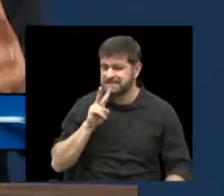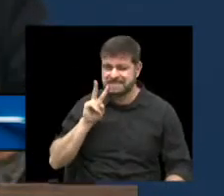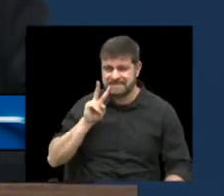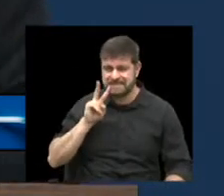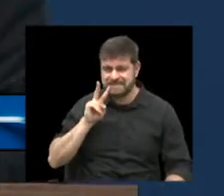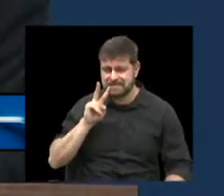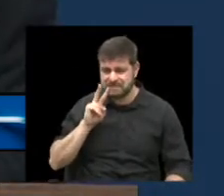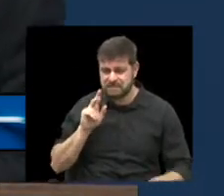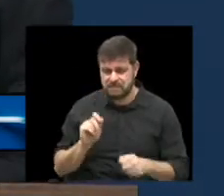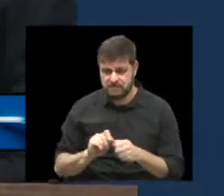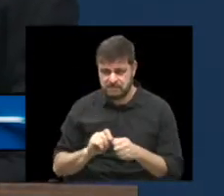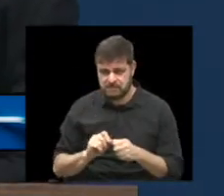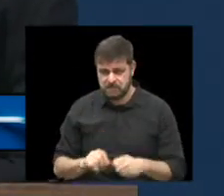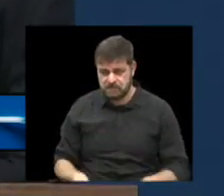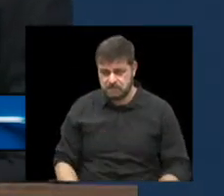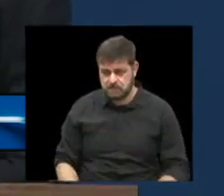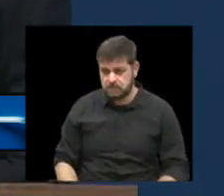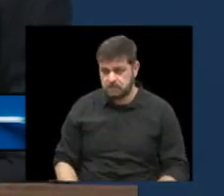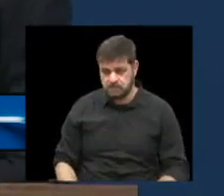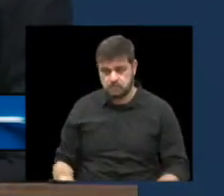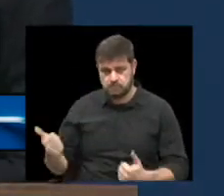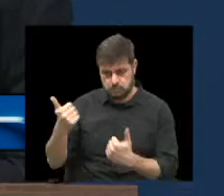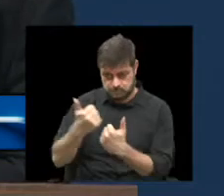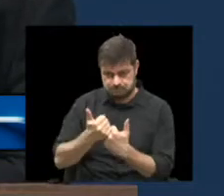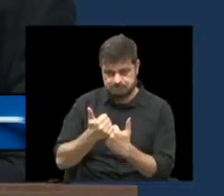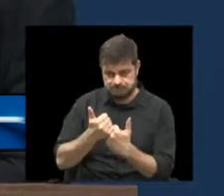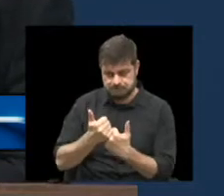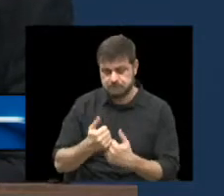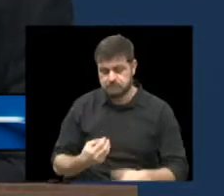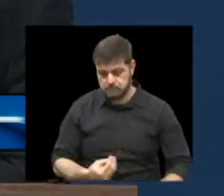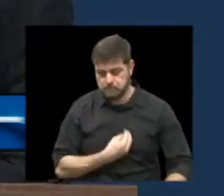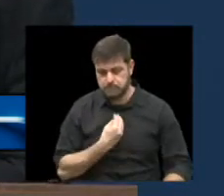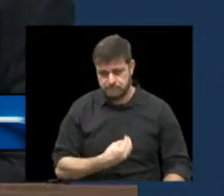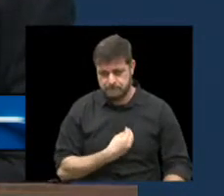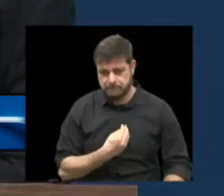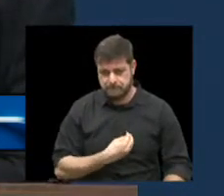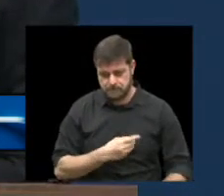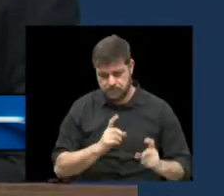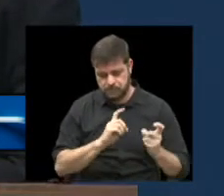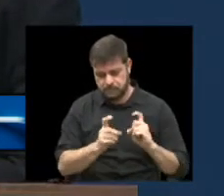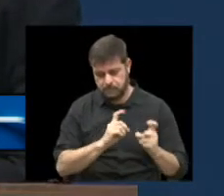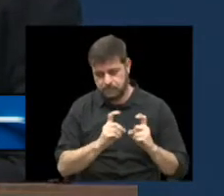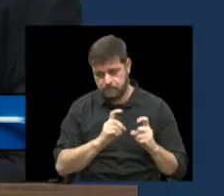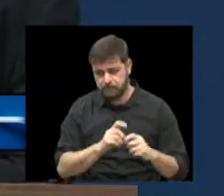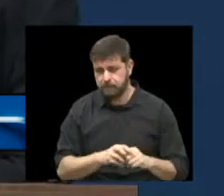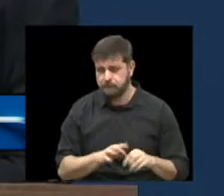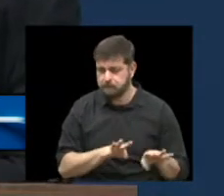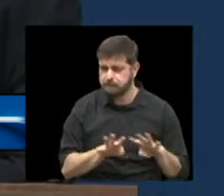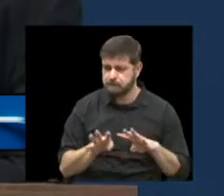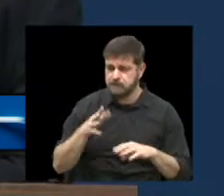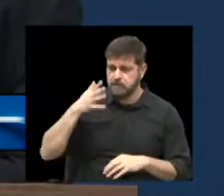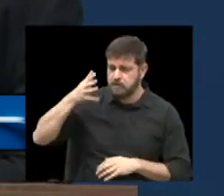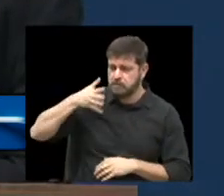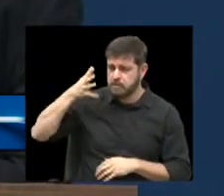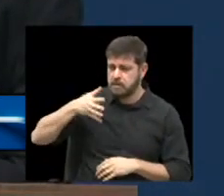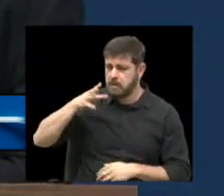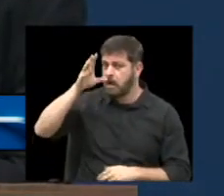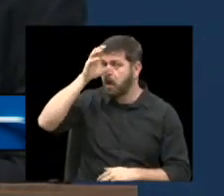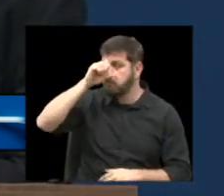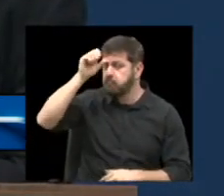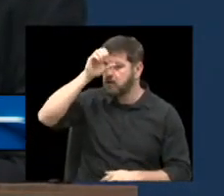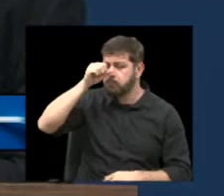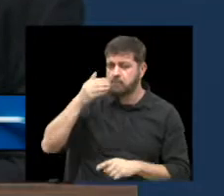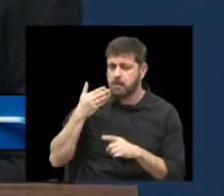que enviou o seu representante, o seu assessor, para representá-lo nessa palestra, nessa reunião,